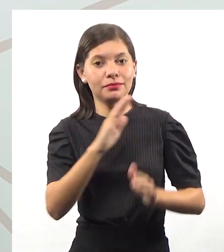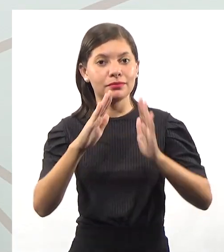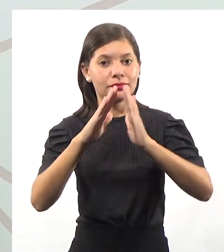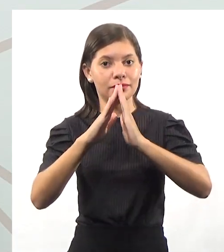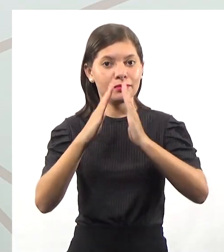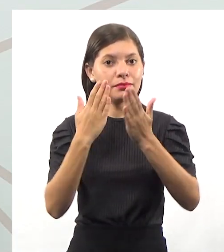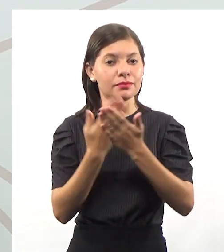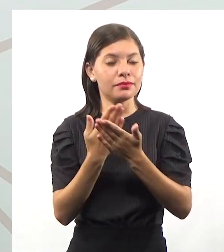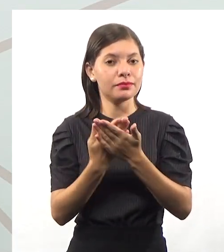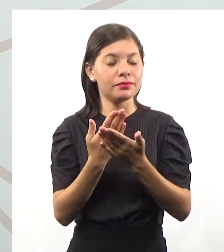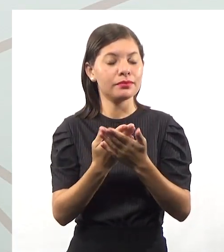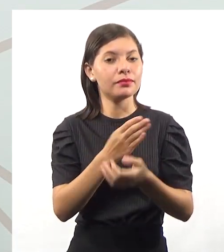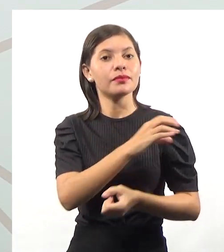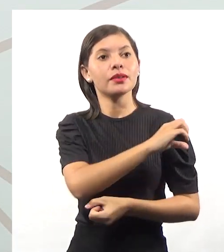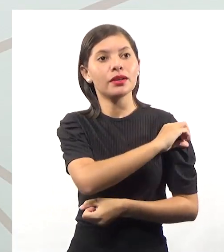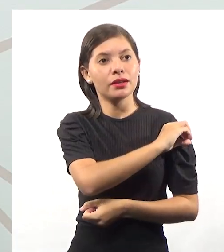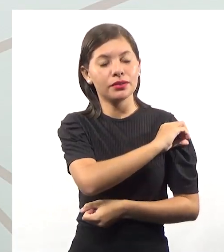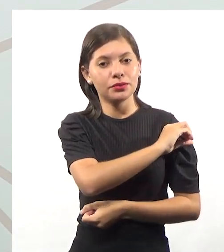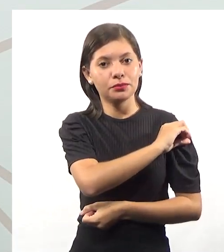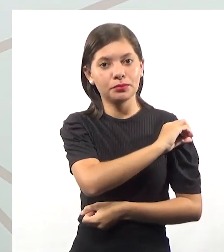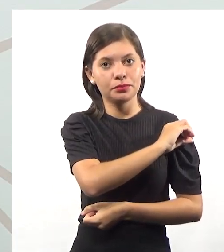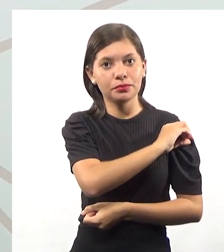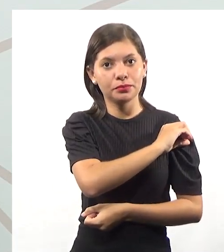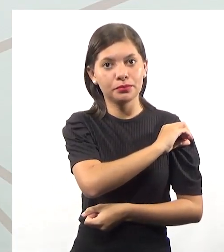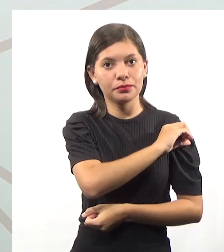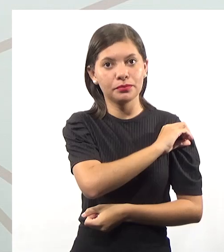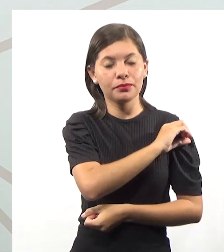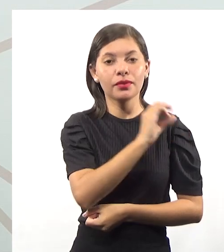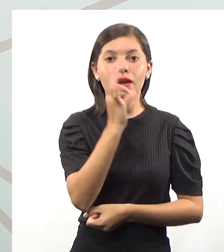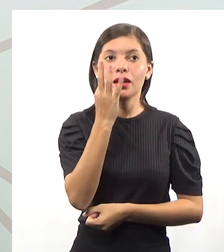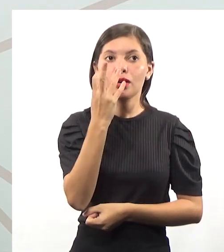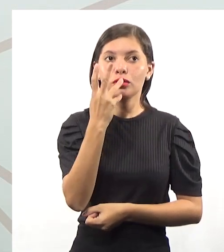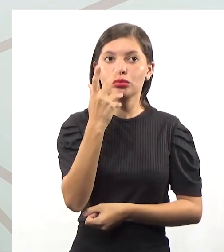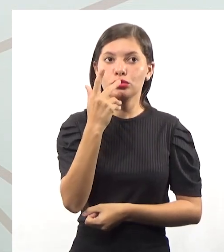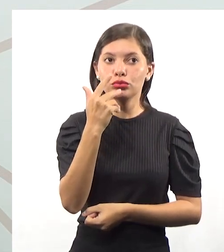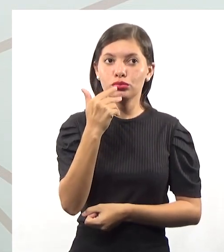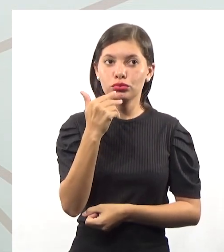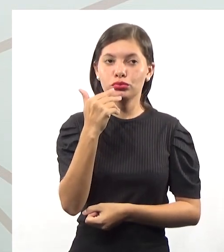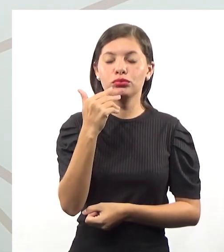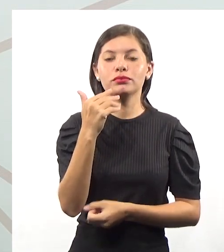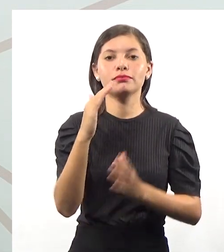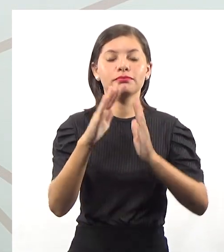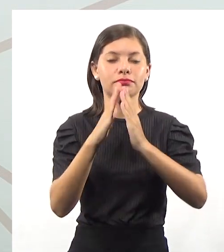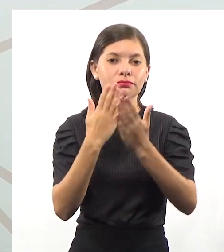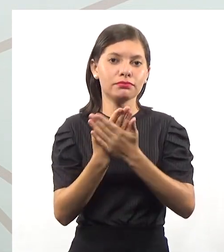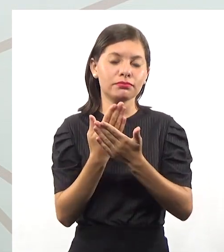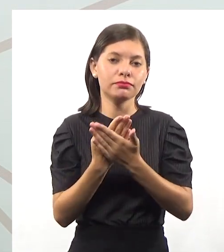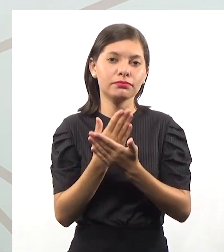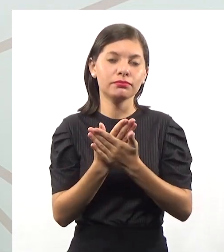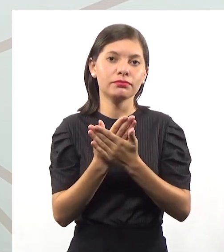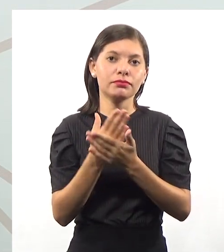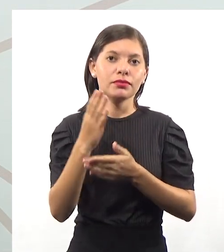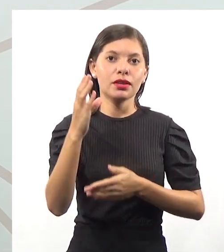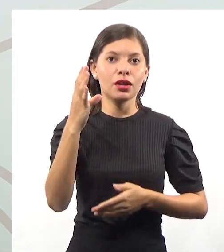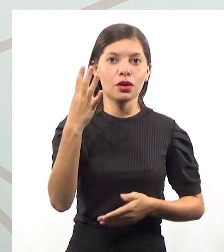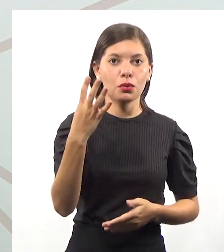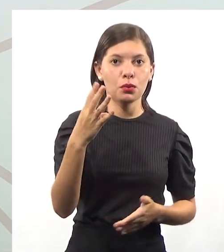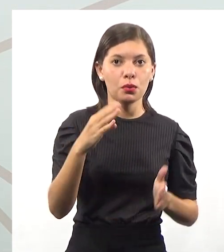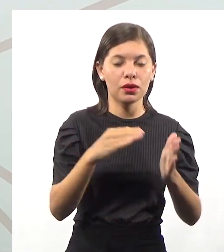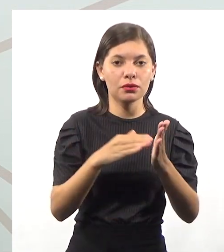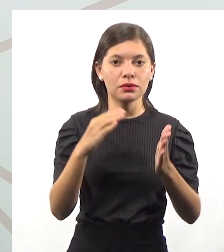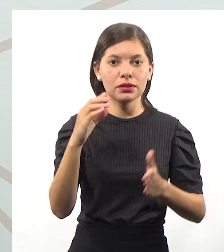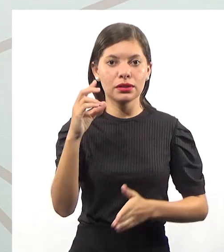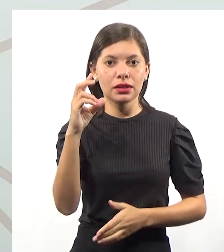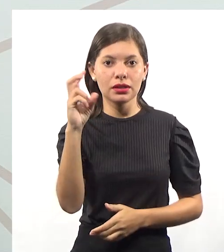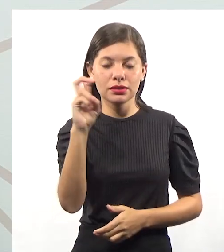as creches e a pré-escola, que é de 4 a 5 anos. Antigamente eram 6